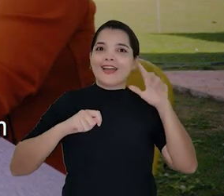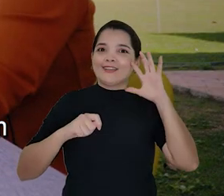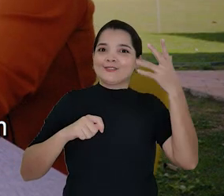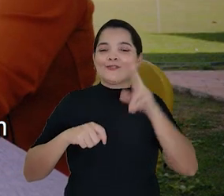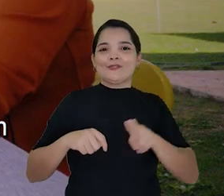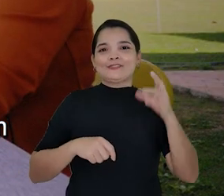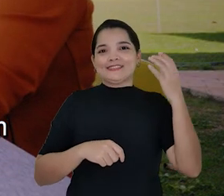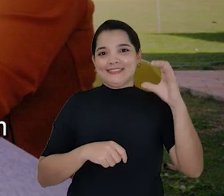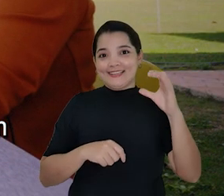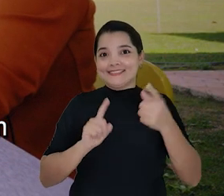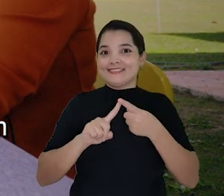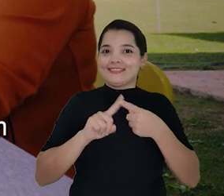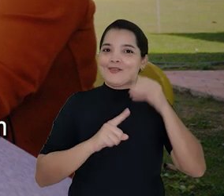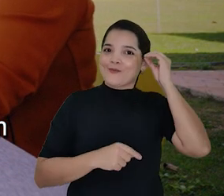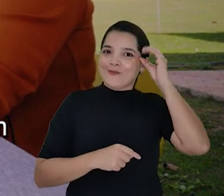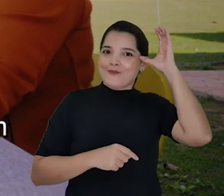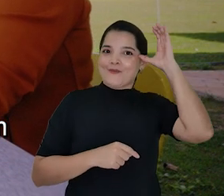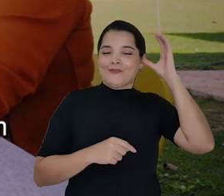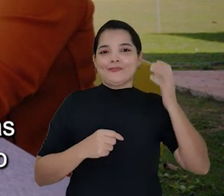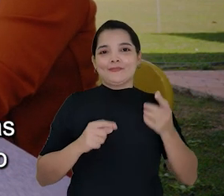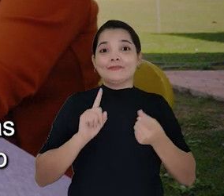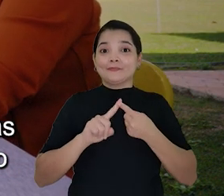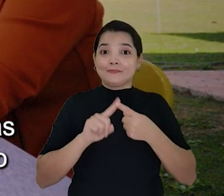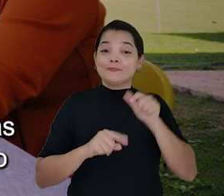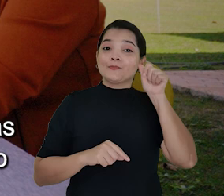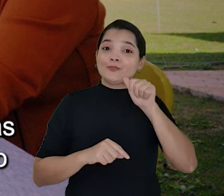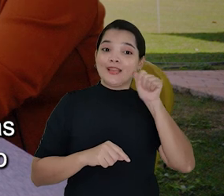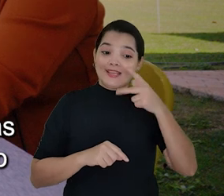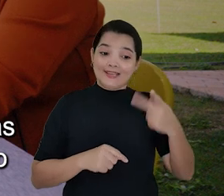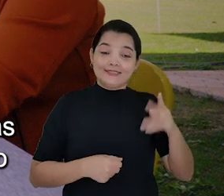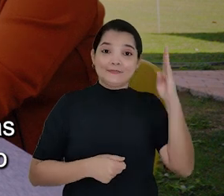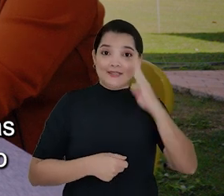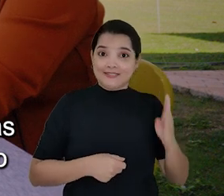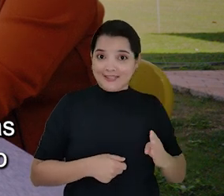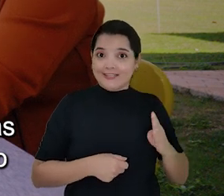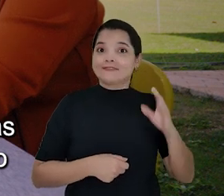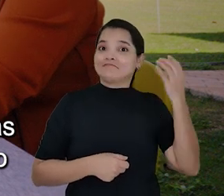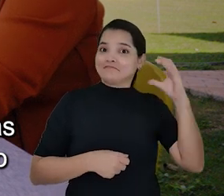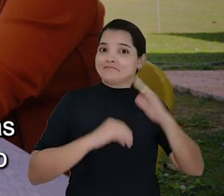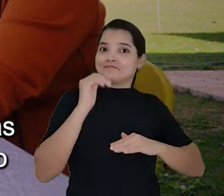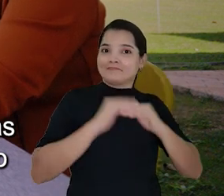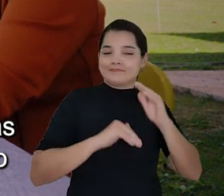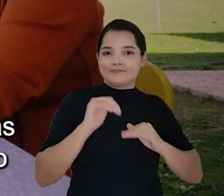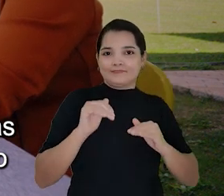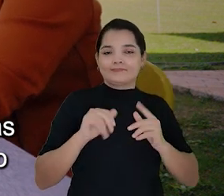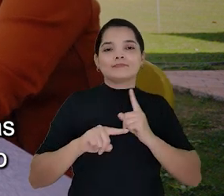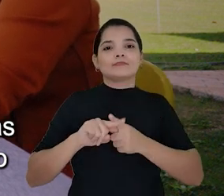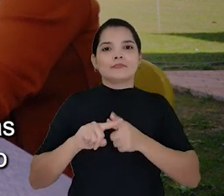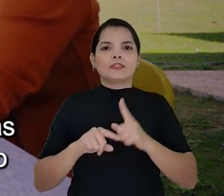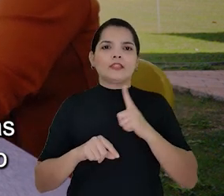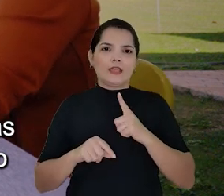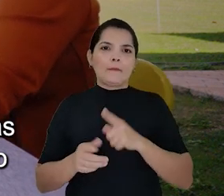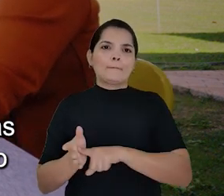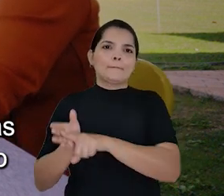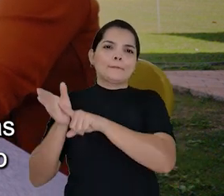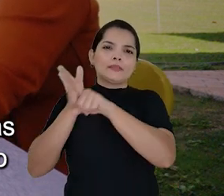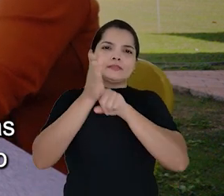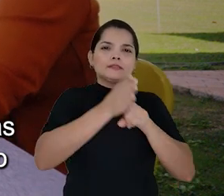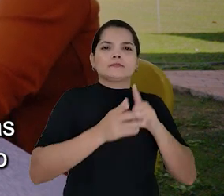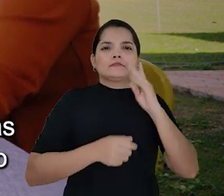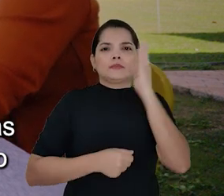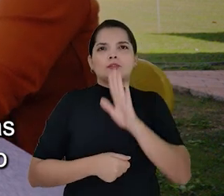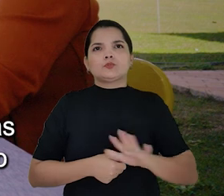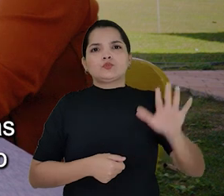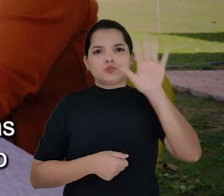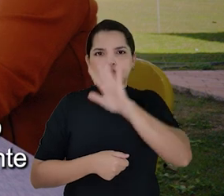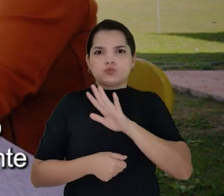com com conhecimento e até as mulheres cientistas brasileiras né porque existem algumas pesquisas no Brasil